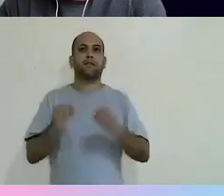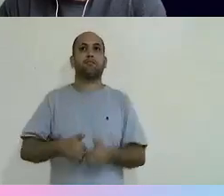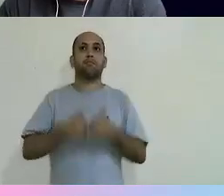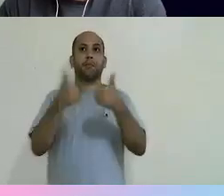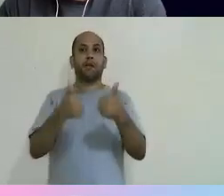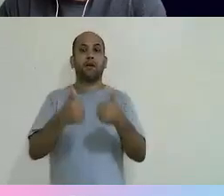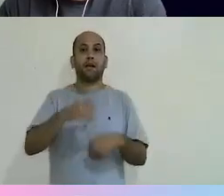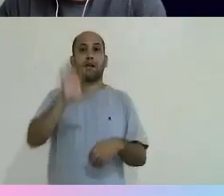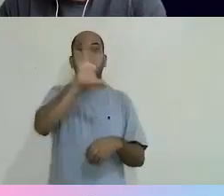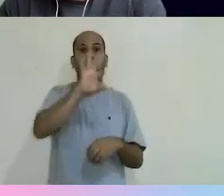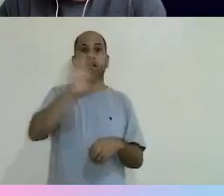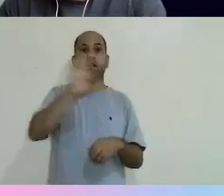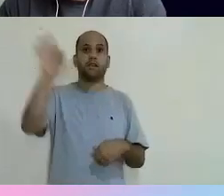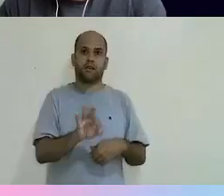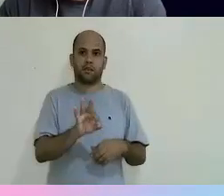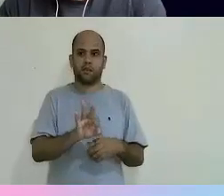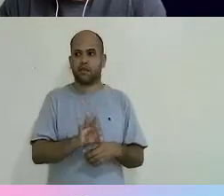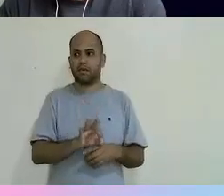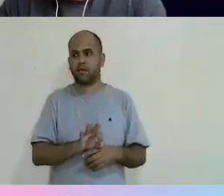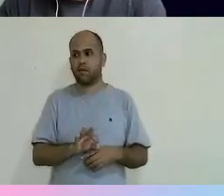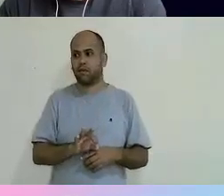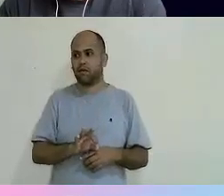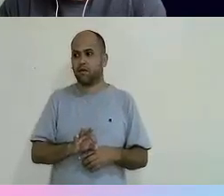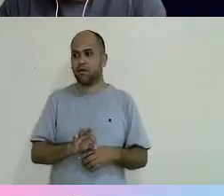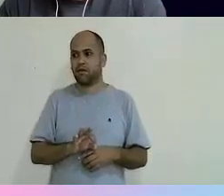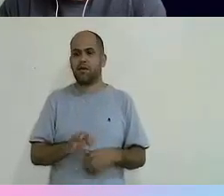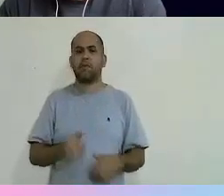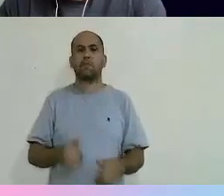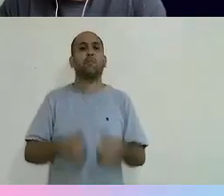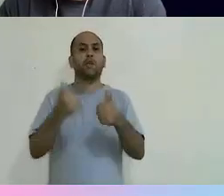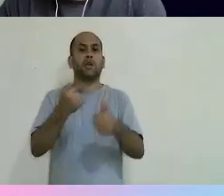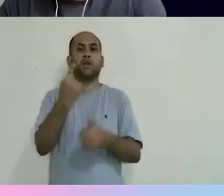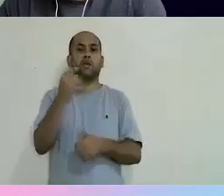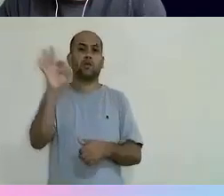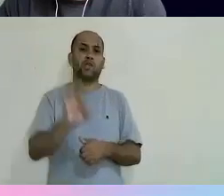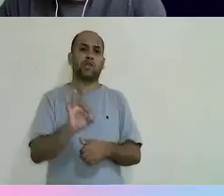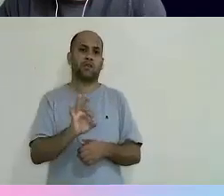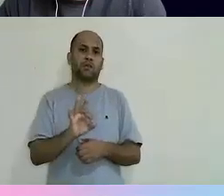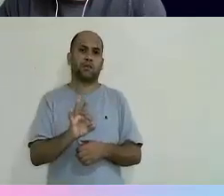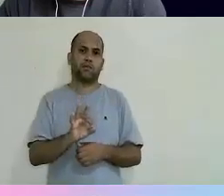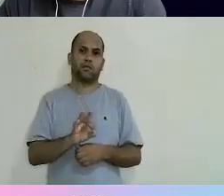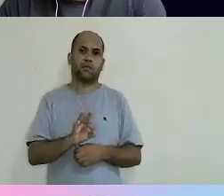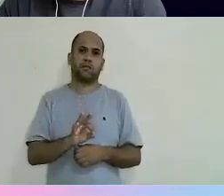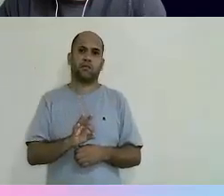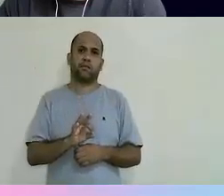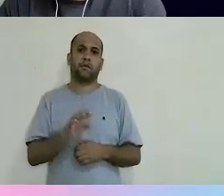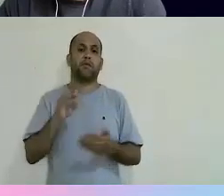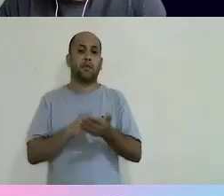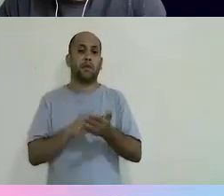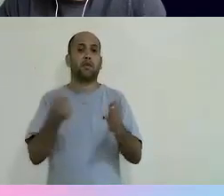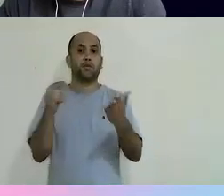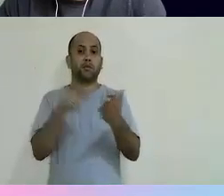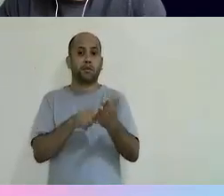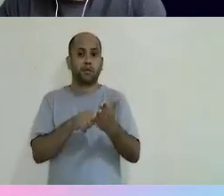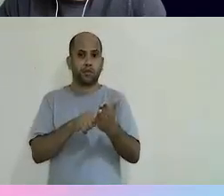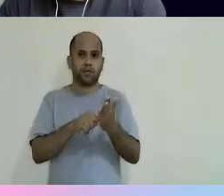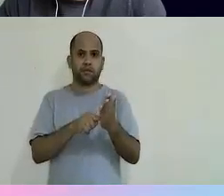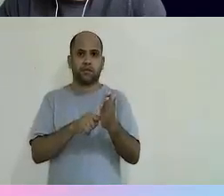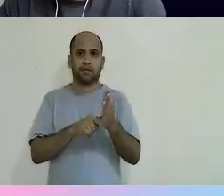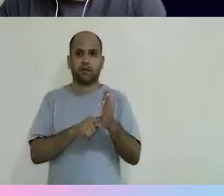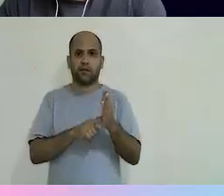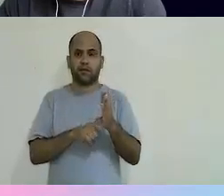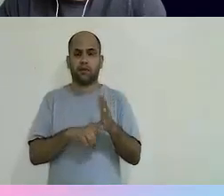100% em alguma coisa. Melhora 1%, né? Bota nos teus objetivos, bota nos